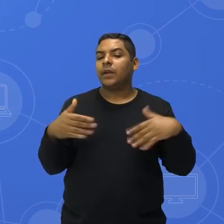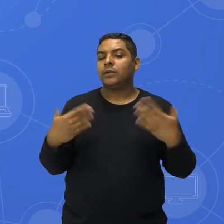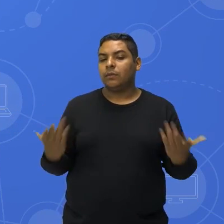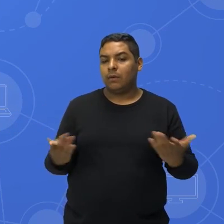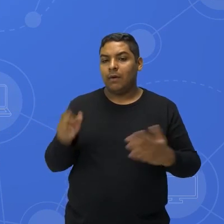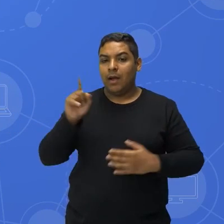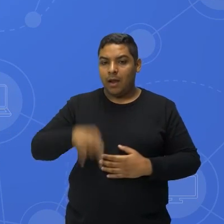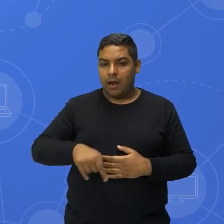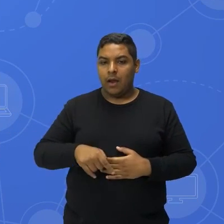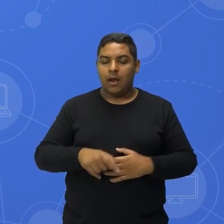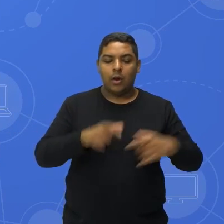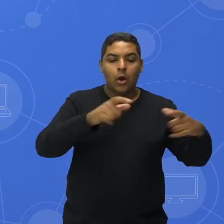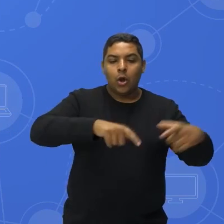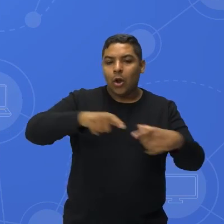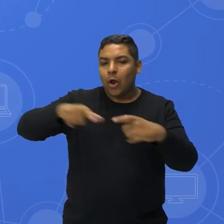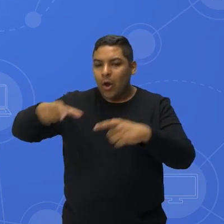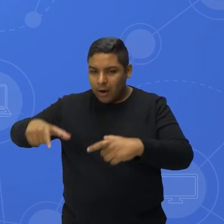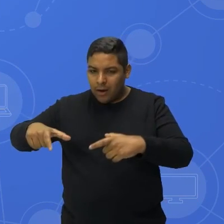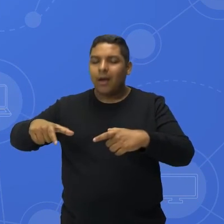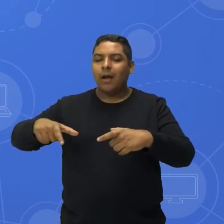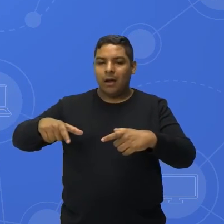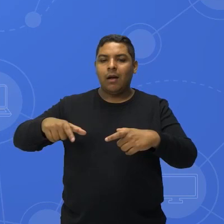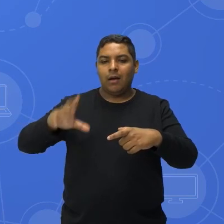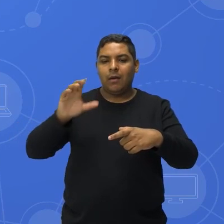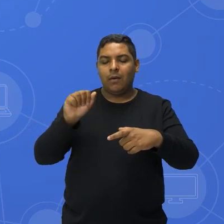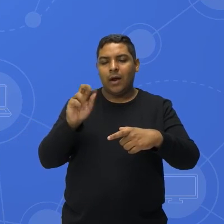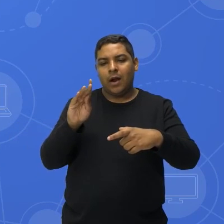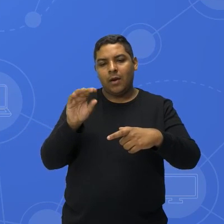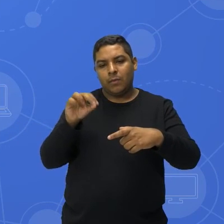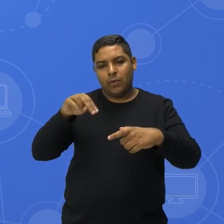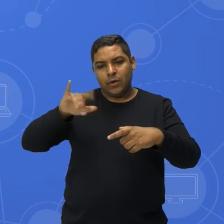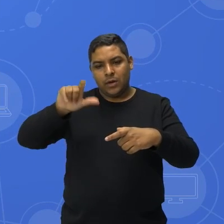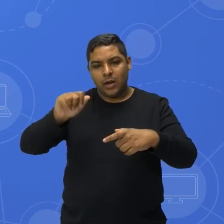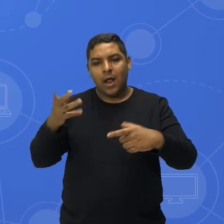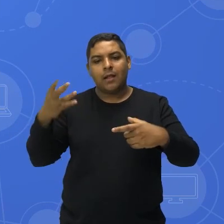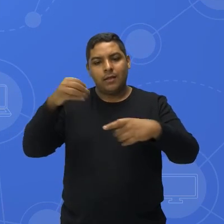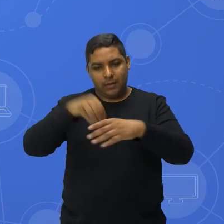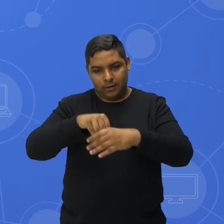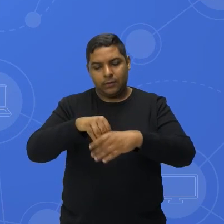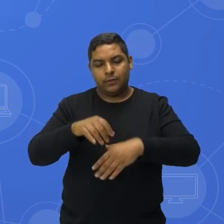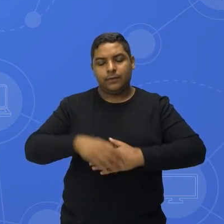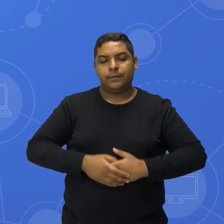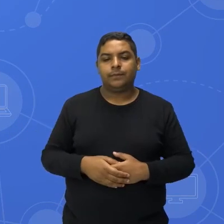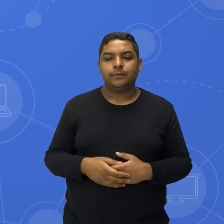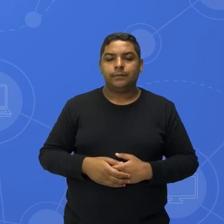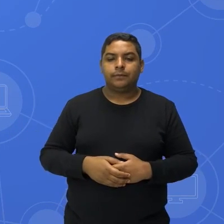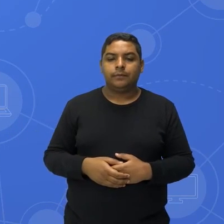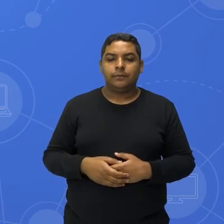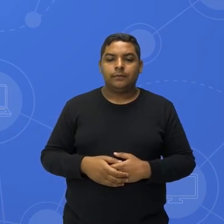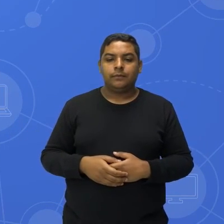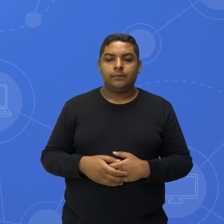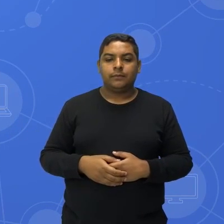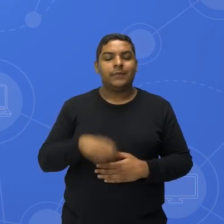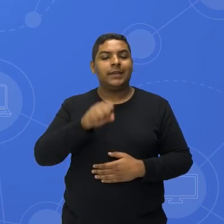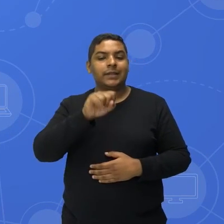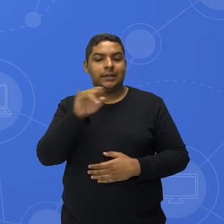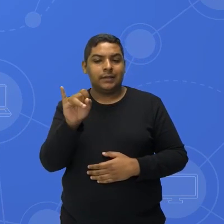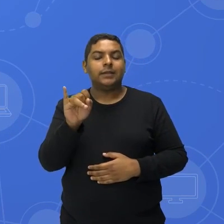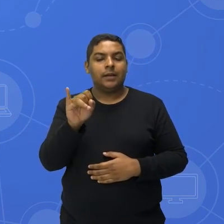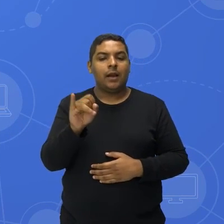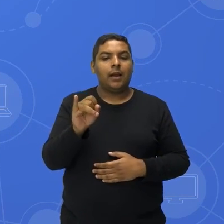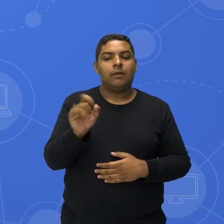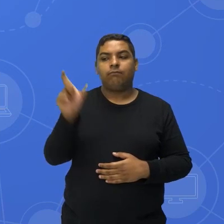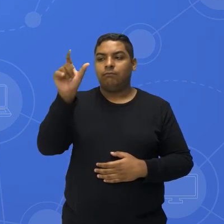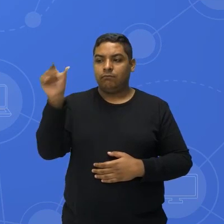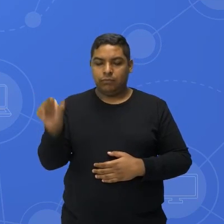é a posição em que essa carbonila se apresenta na cadeia, tá? Então, se essa carbonila está nas extremidades da